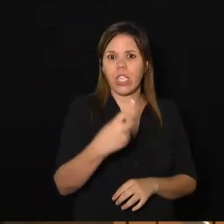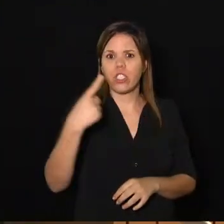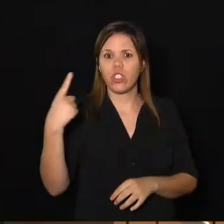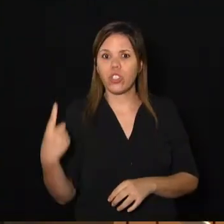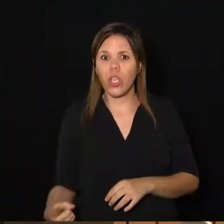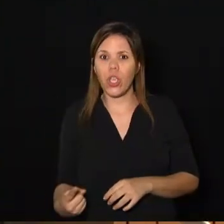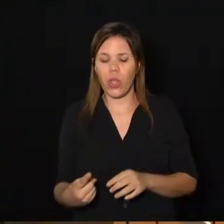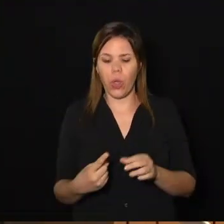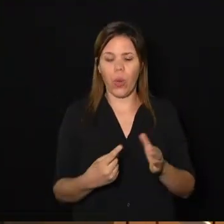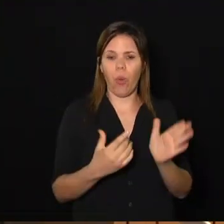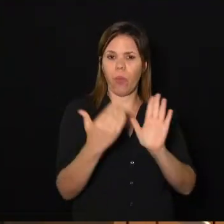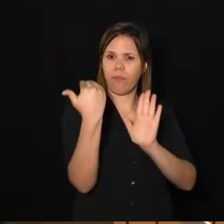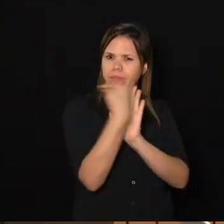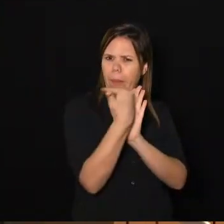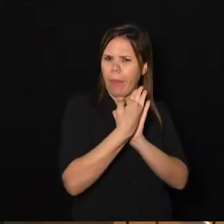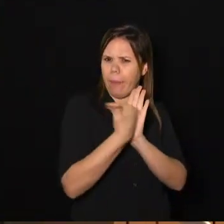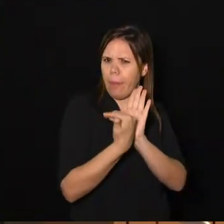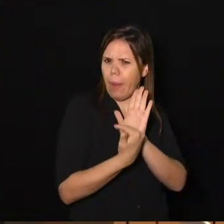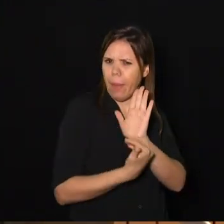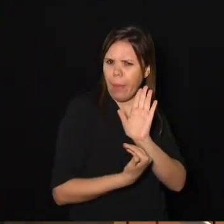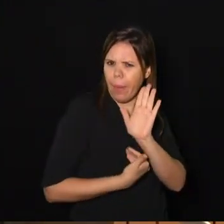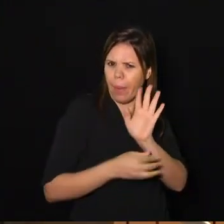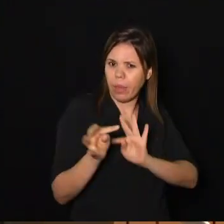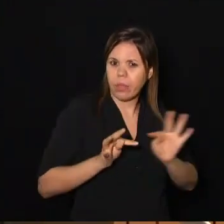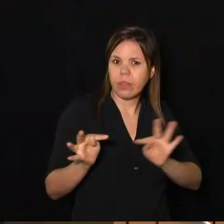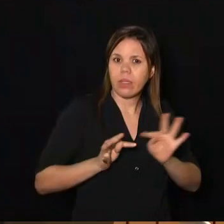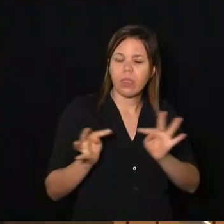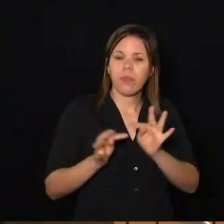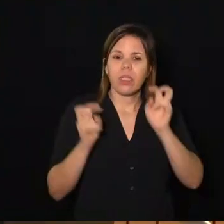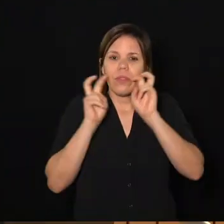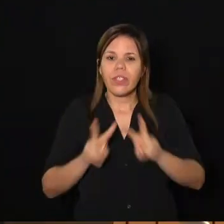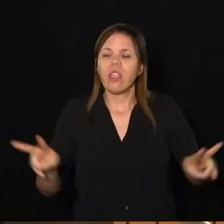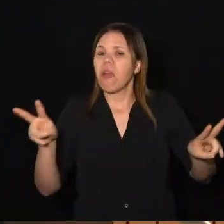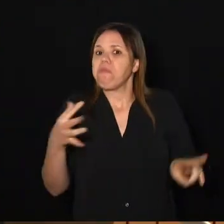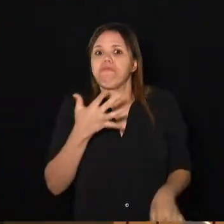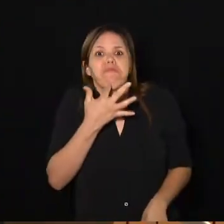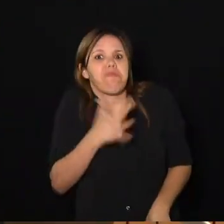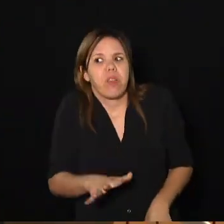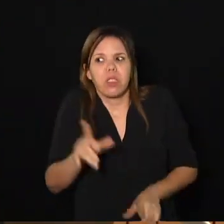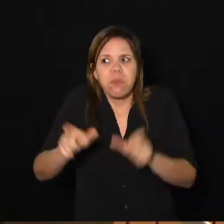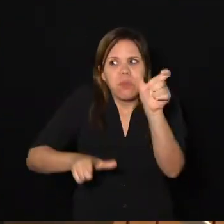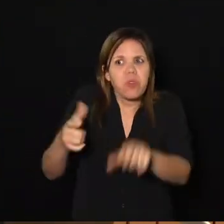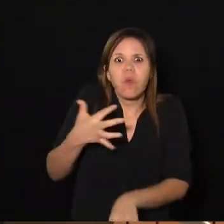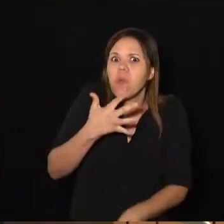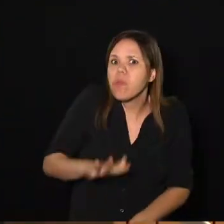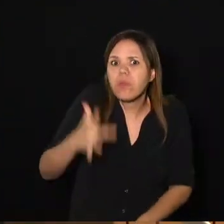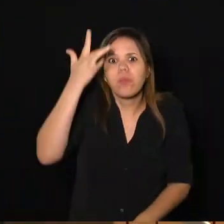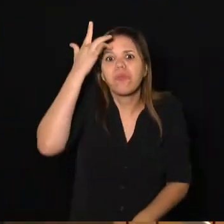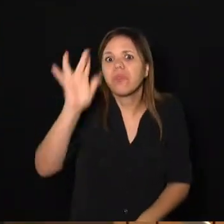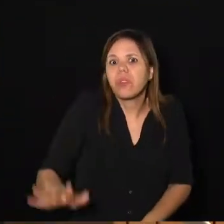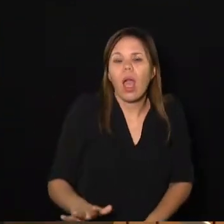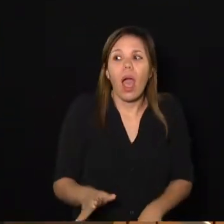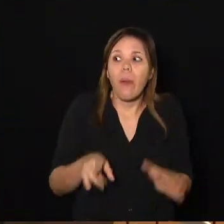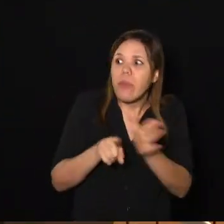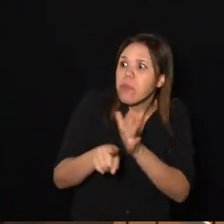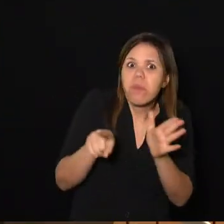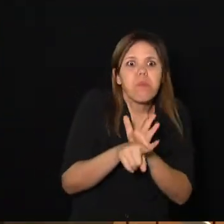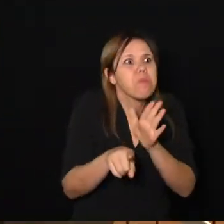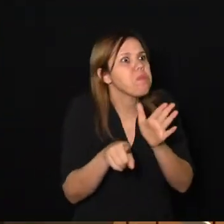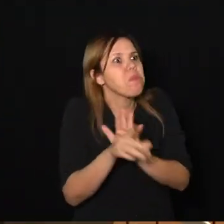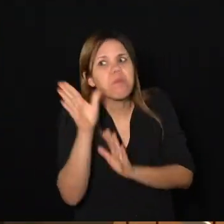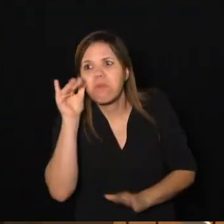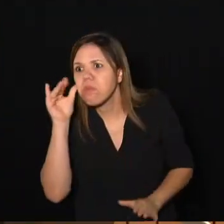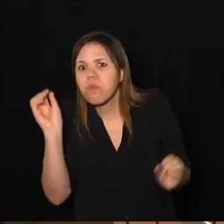utiliza no tratamento da visão isso é desconhecido as pessoas não provocam esse conhecimento